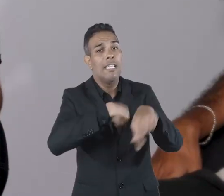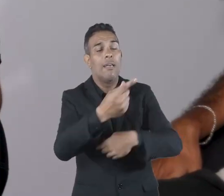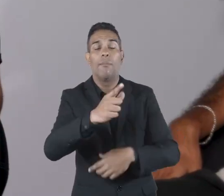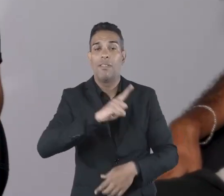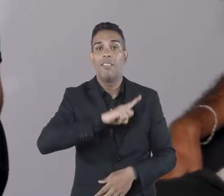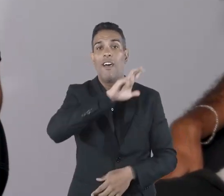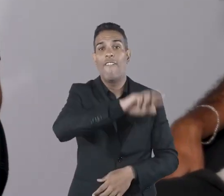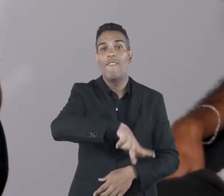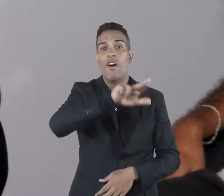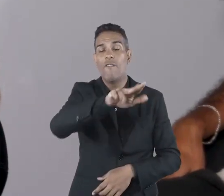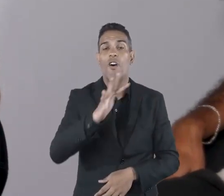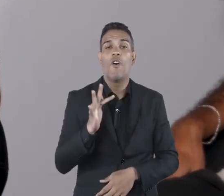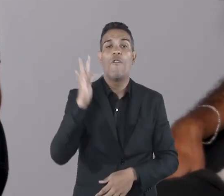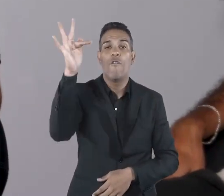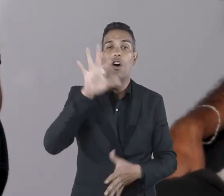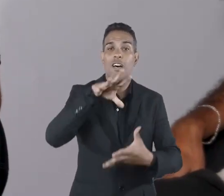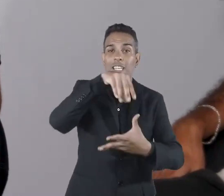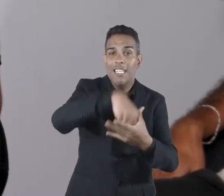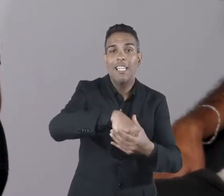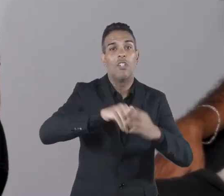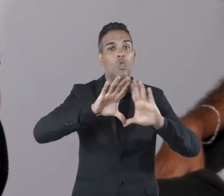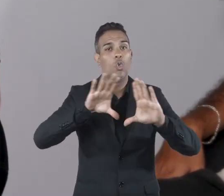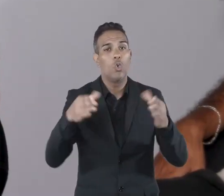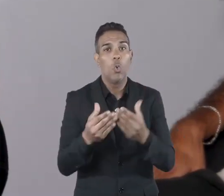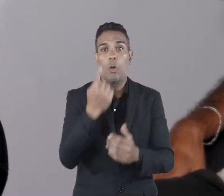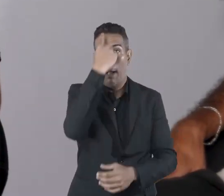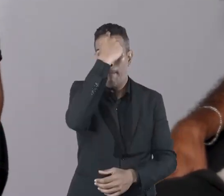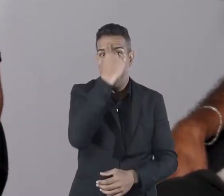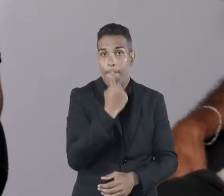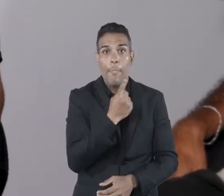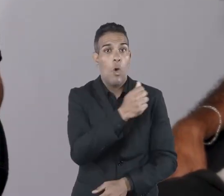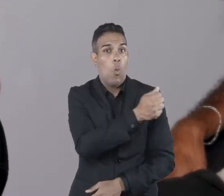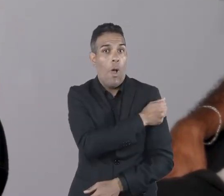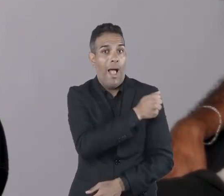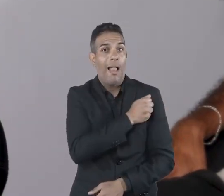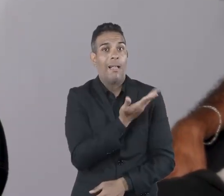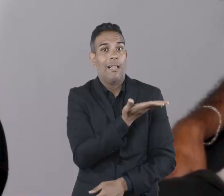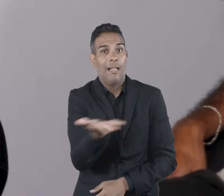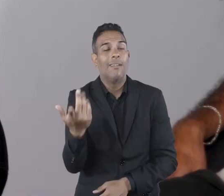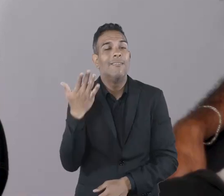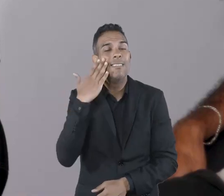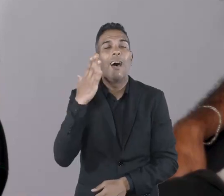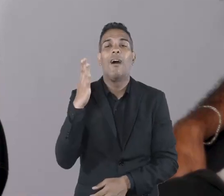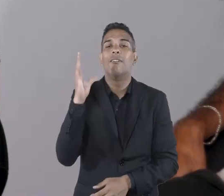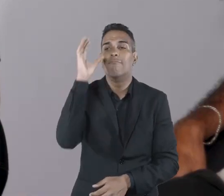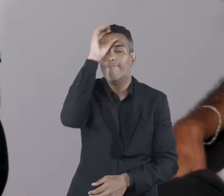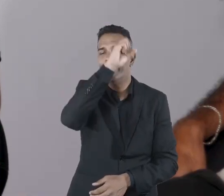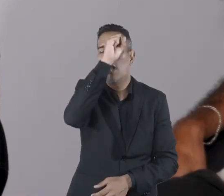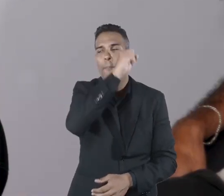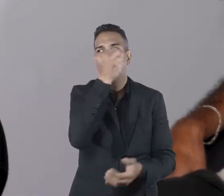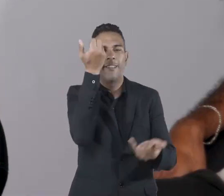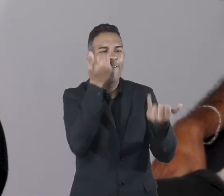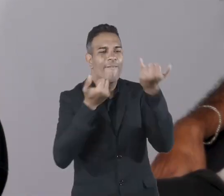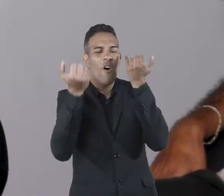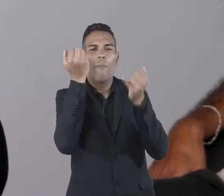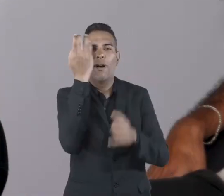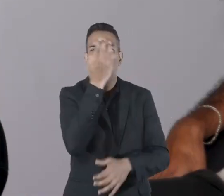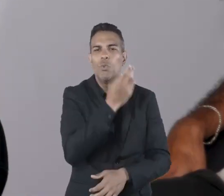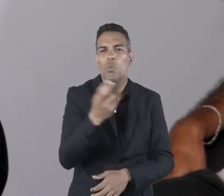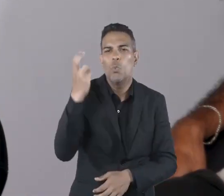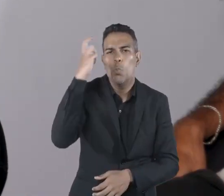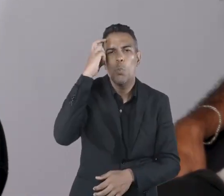várias. Depois a gente entende qual é a sala de aula que a gente quer para o Abraço Cultural, para o perfil do estudante do Abraço Cultural, que